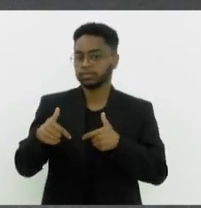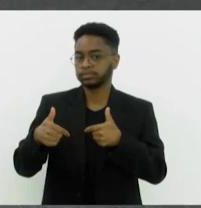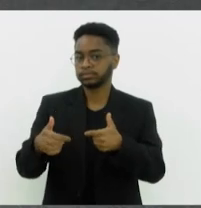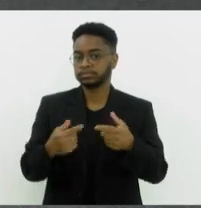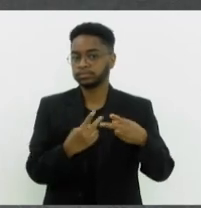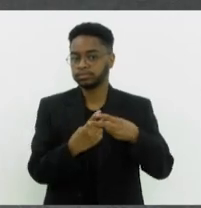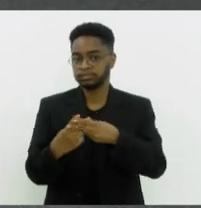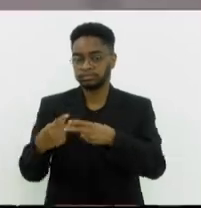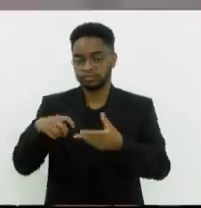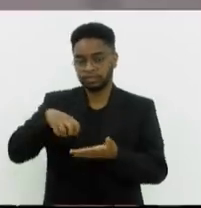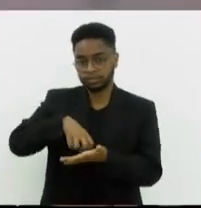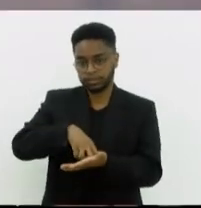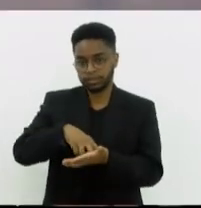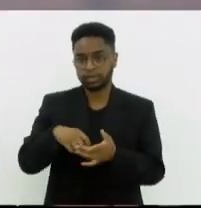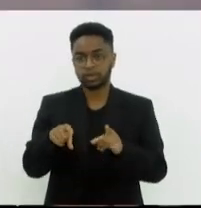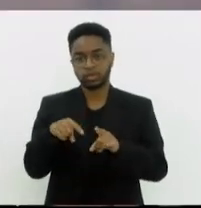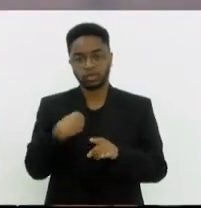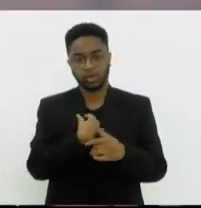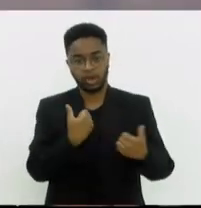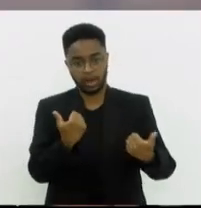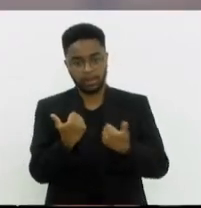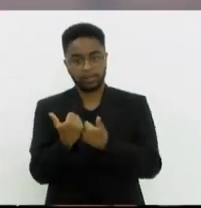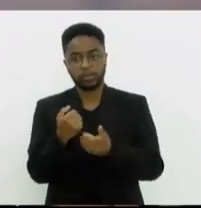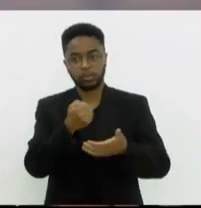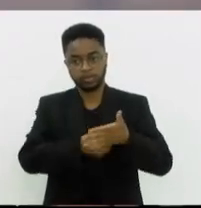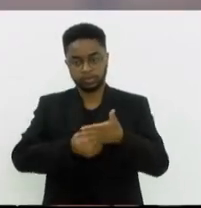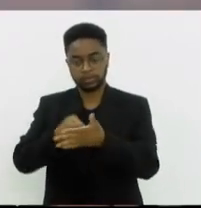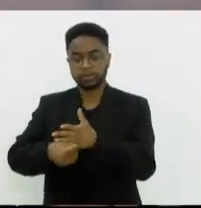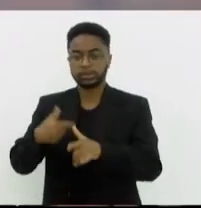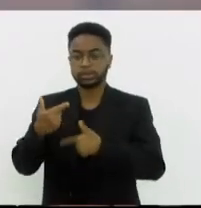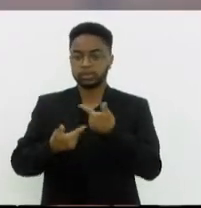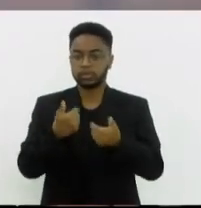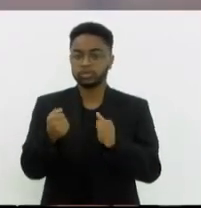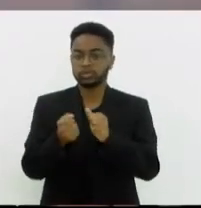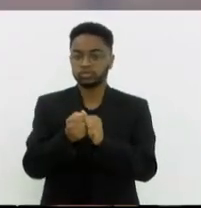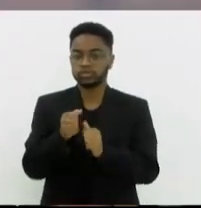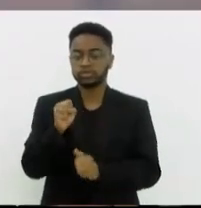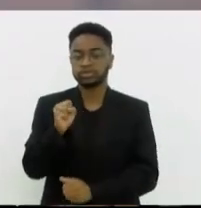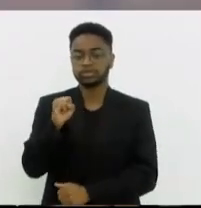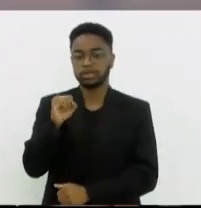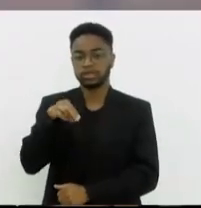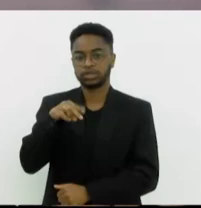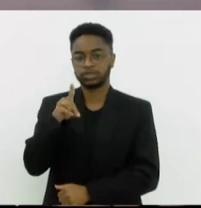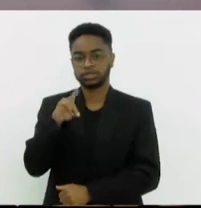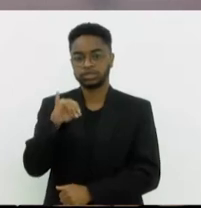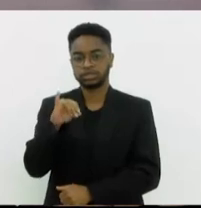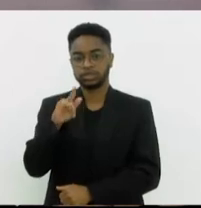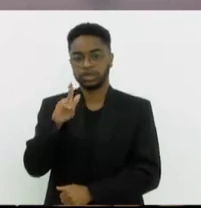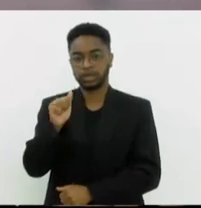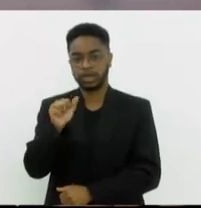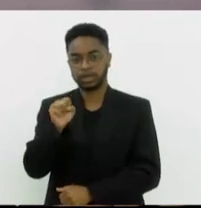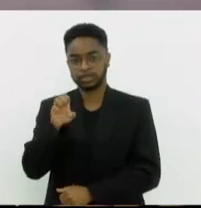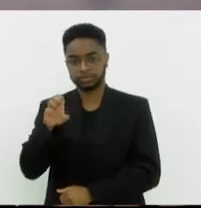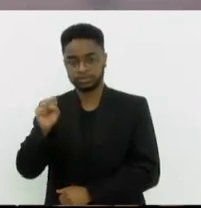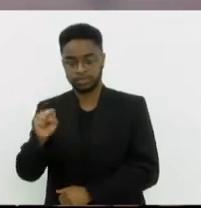gente também nessa luta. Estamos trabalhando junto ao Sindigaesp e vamos fazer uma audiência pública em breve aqui na casa.